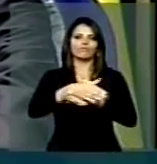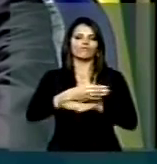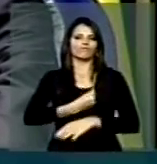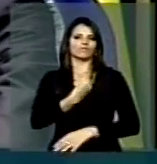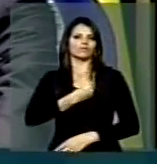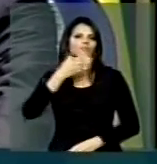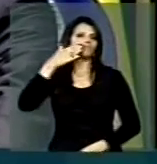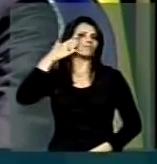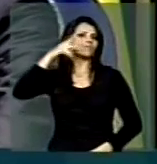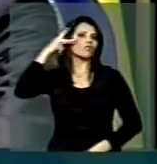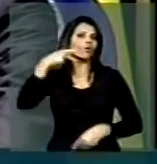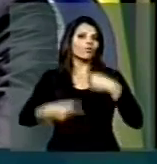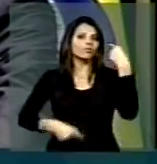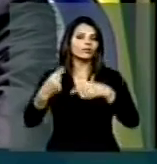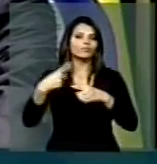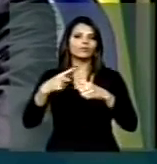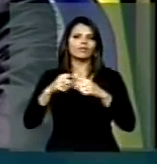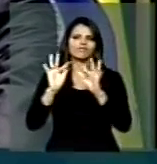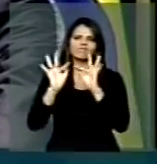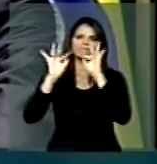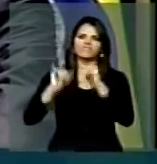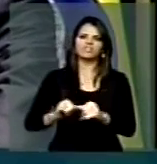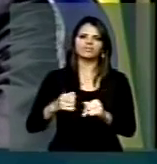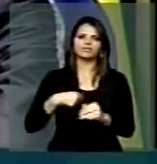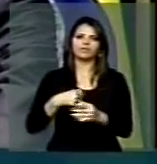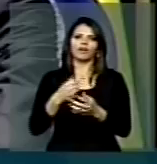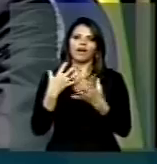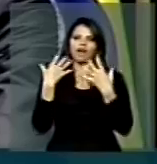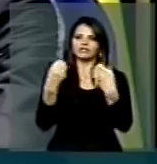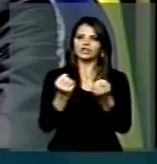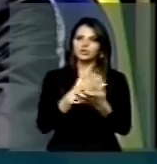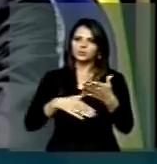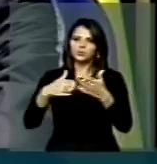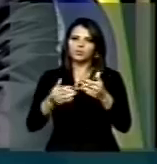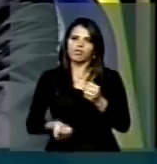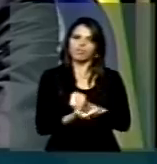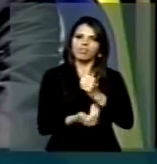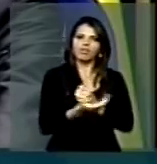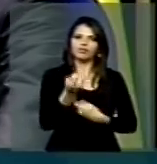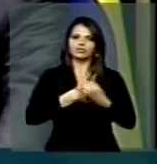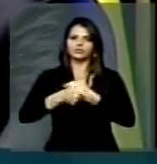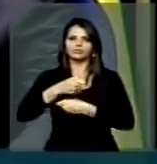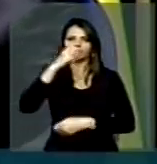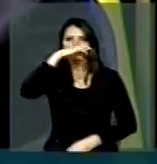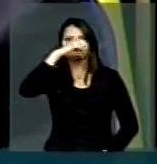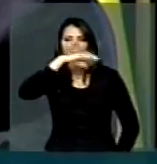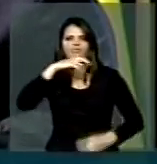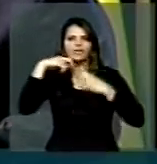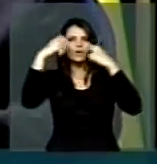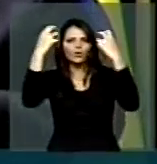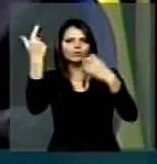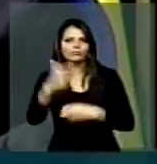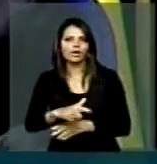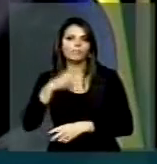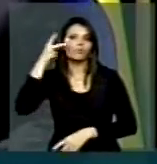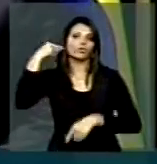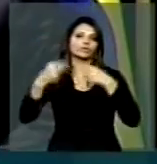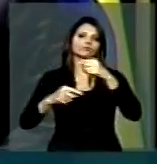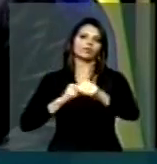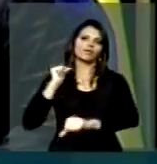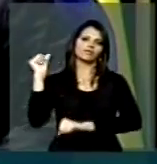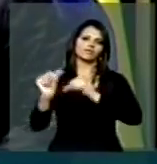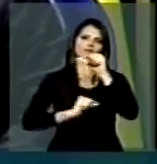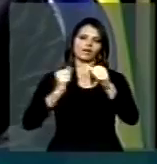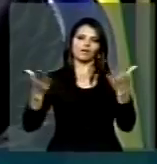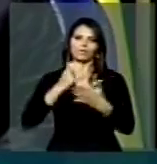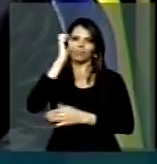fim ao vale tudo sem escrúpulos em que a política brasileira foi transformada. O Brasil precisa de